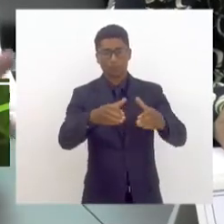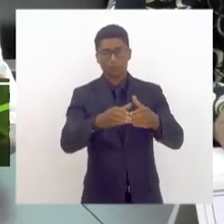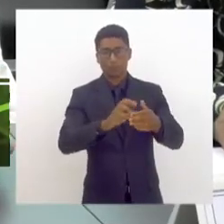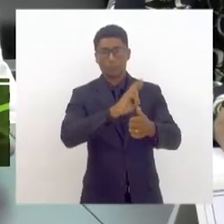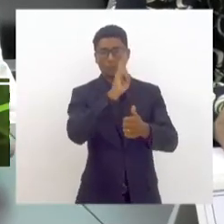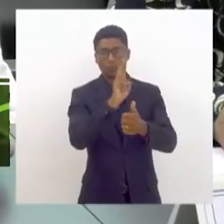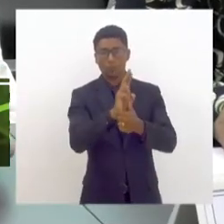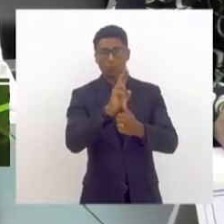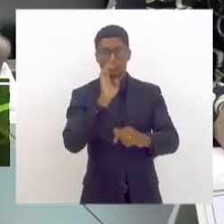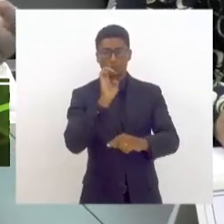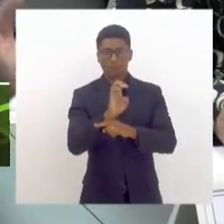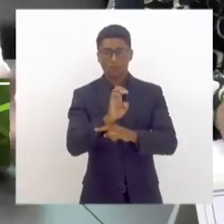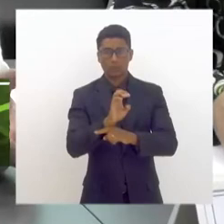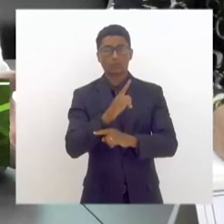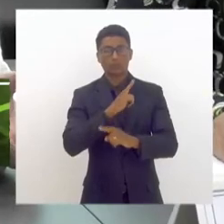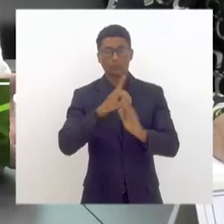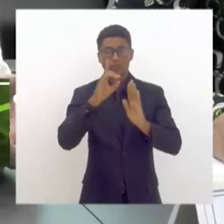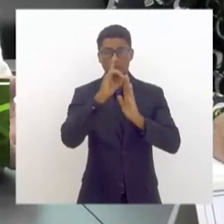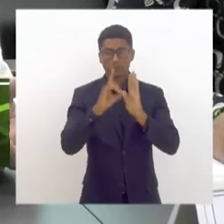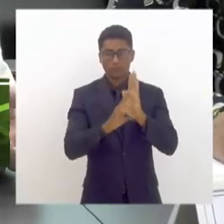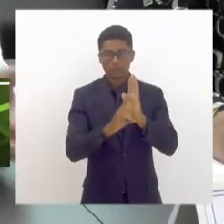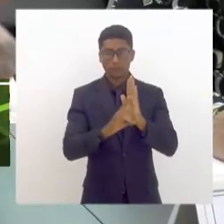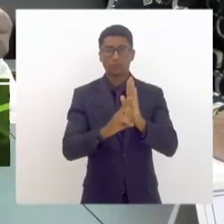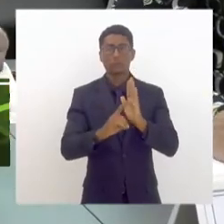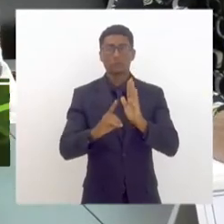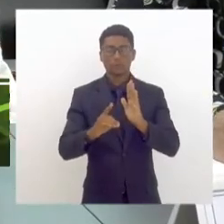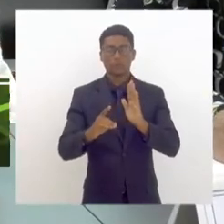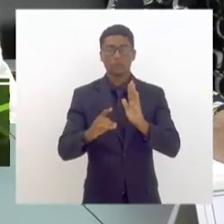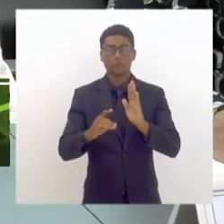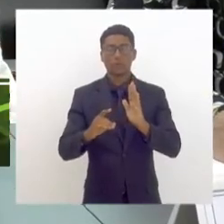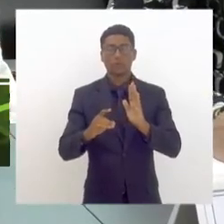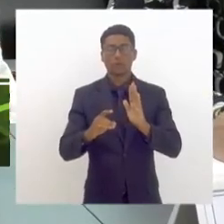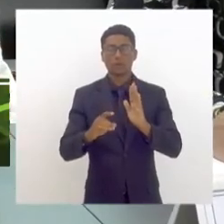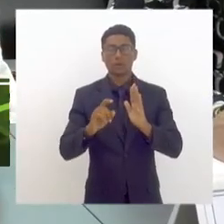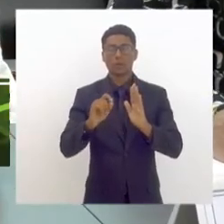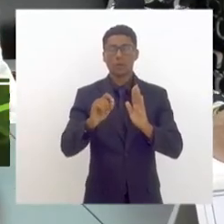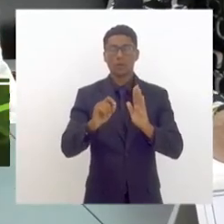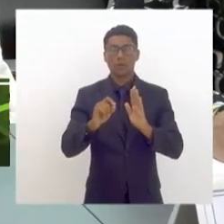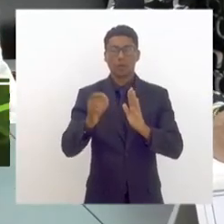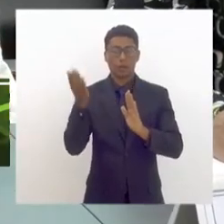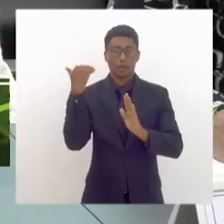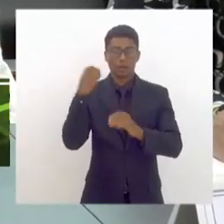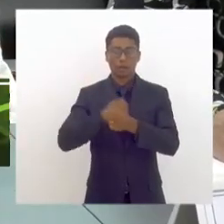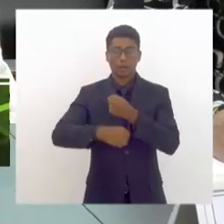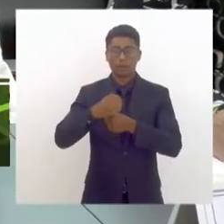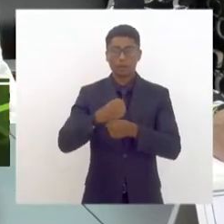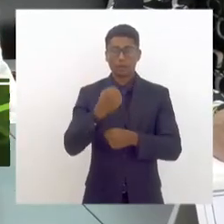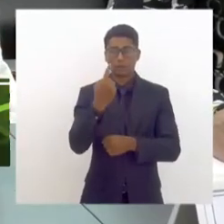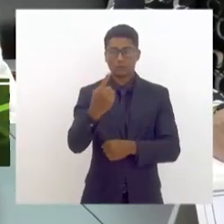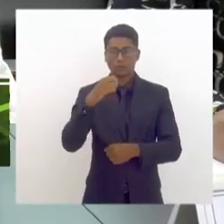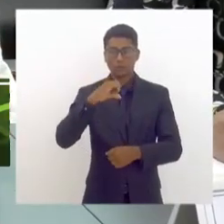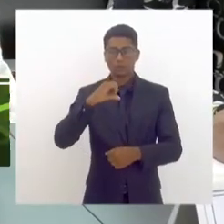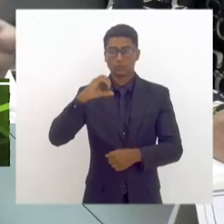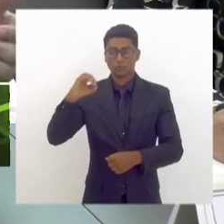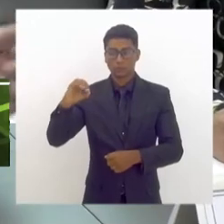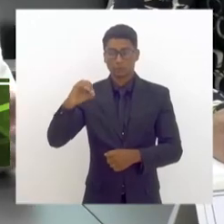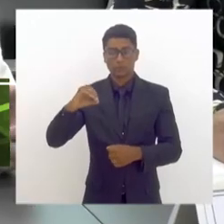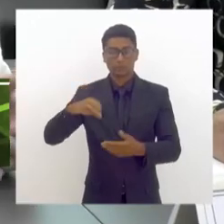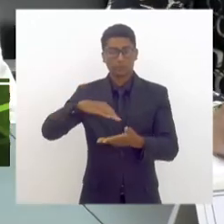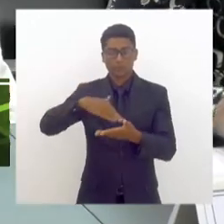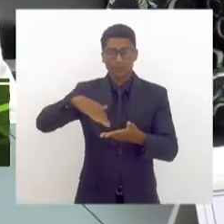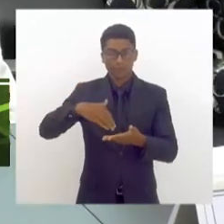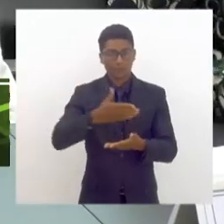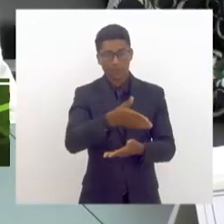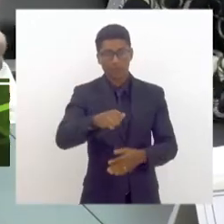Estado tem um decreto que data da década de 90 que define que, obrigatoriamente, todas as secretarias ou